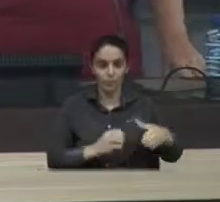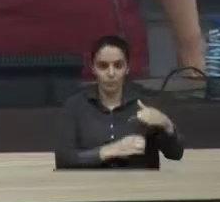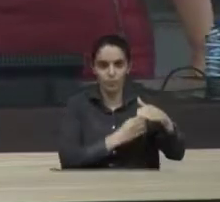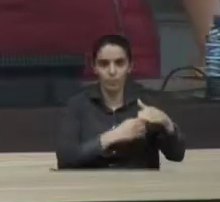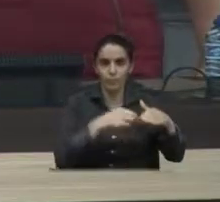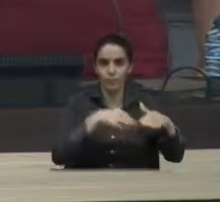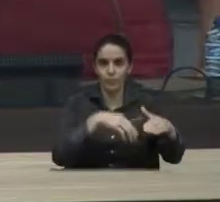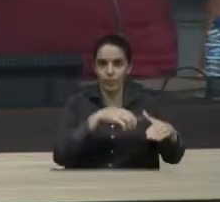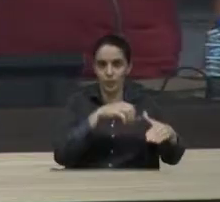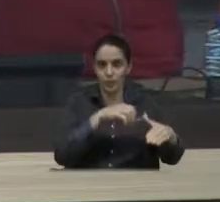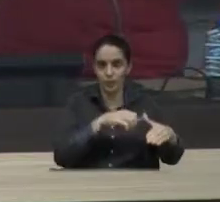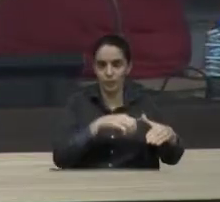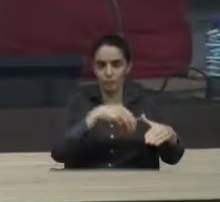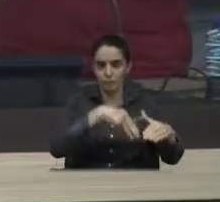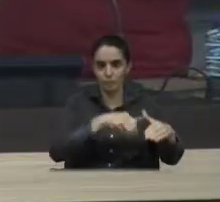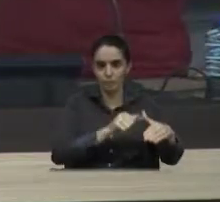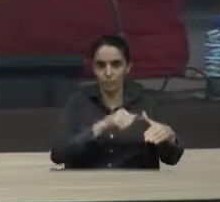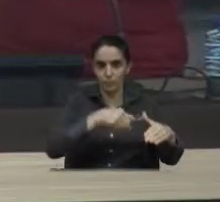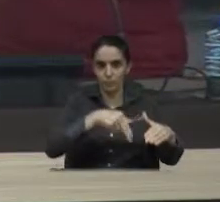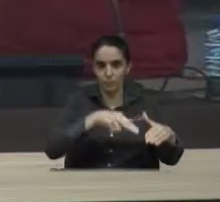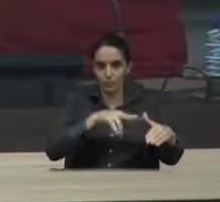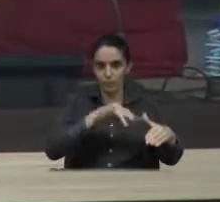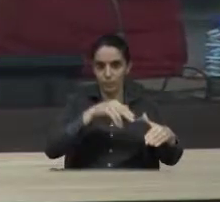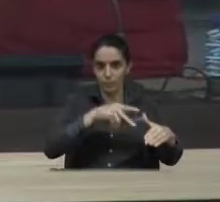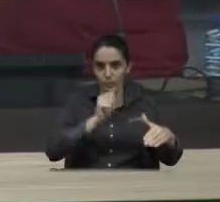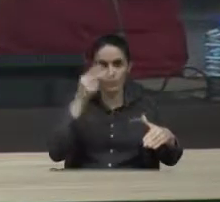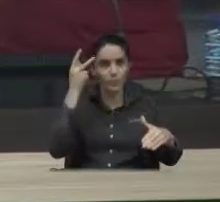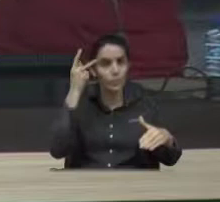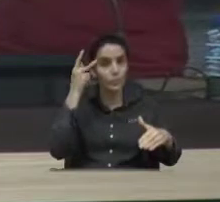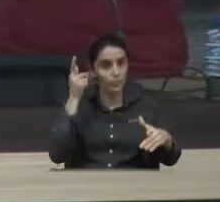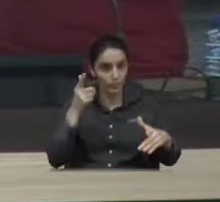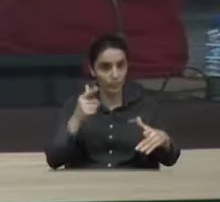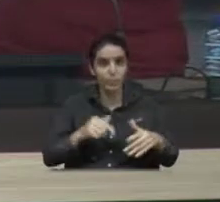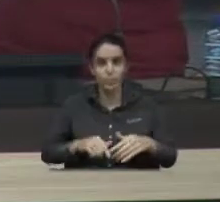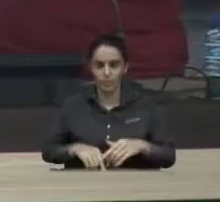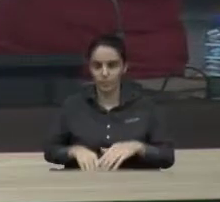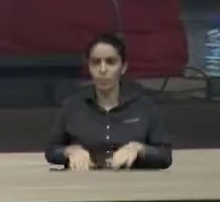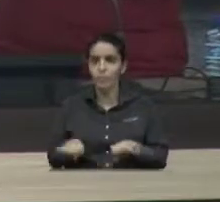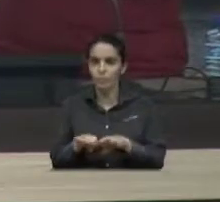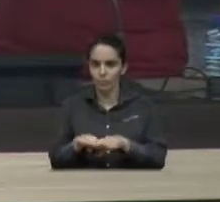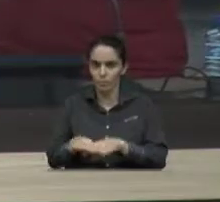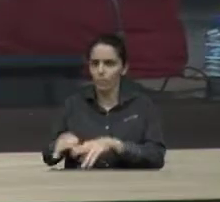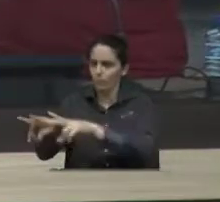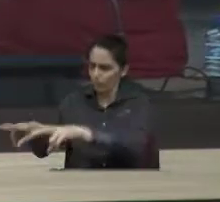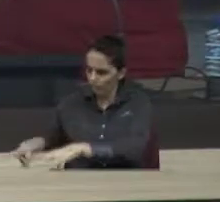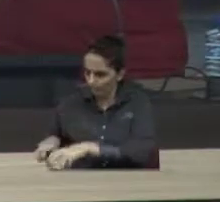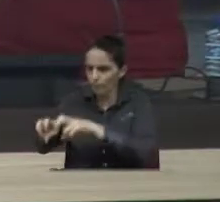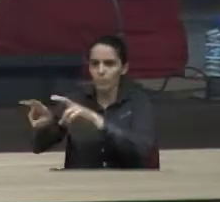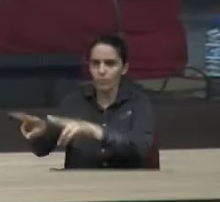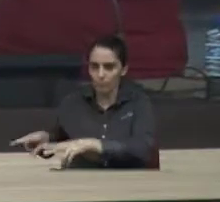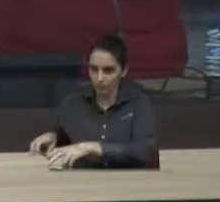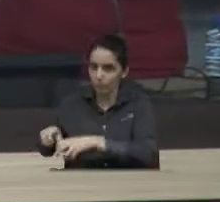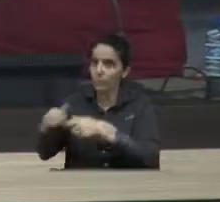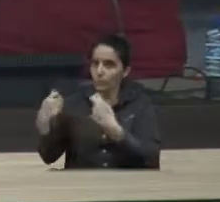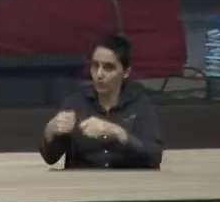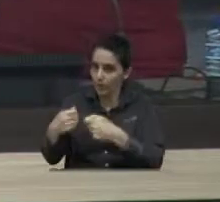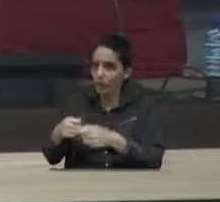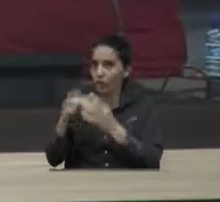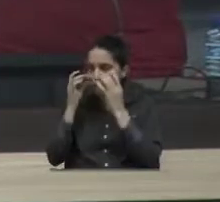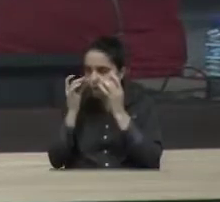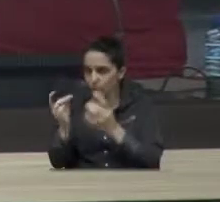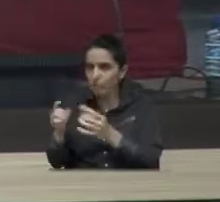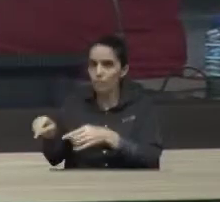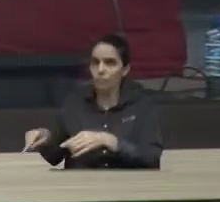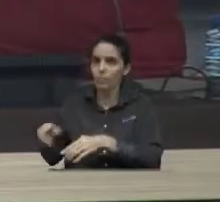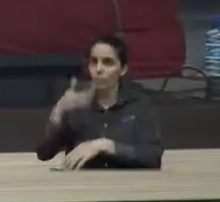dar um incentivo aos que produzem na nossa terra também e principalmente